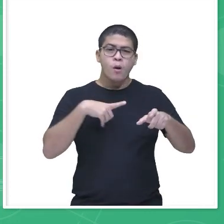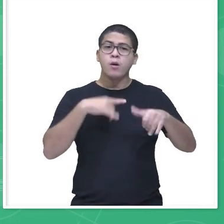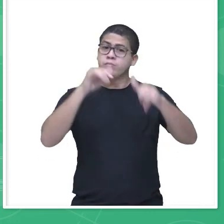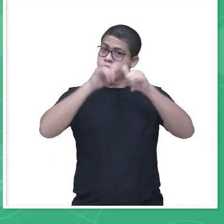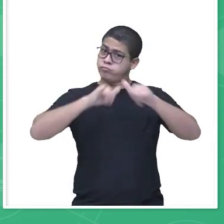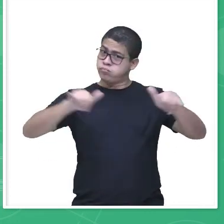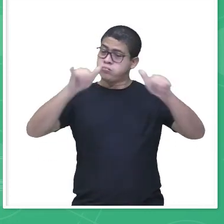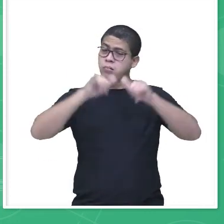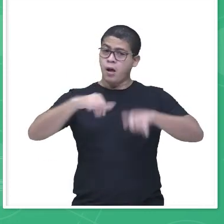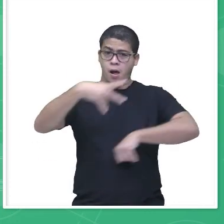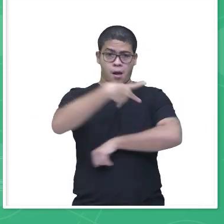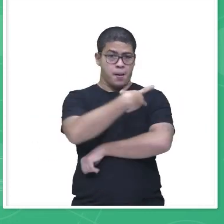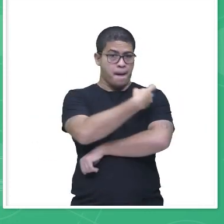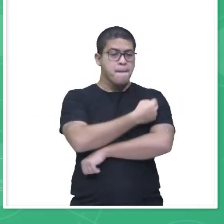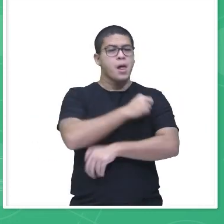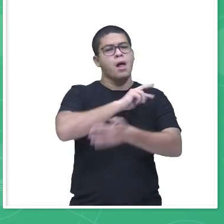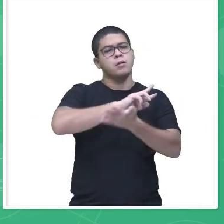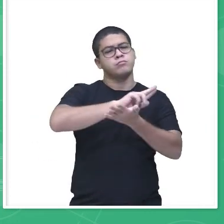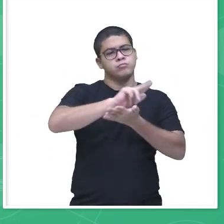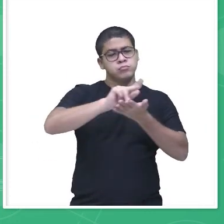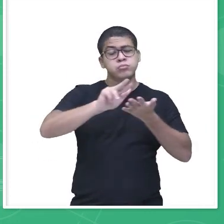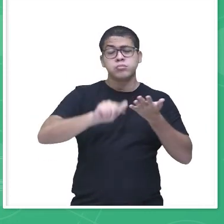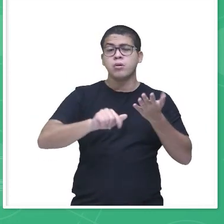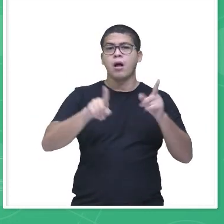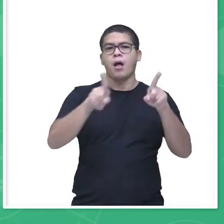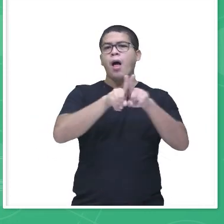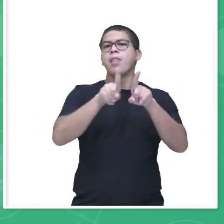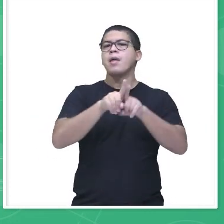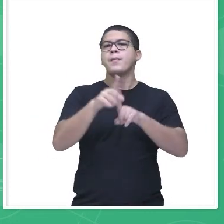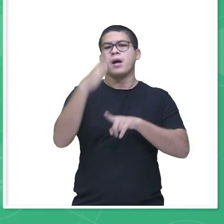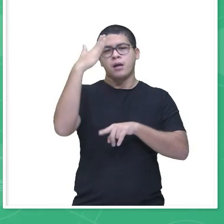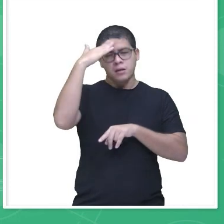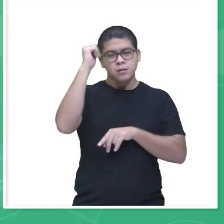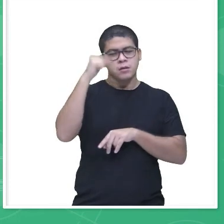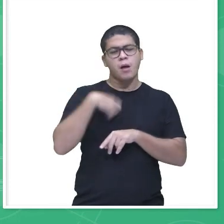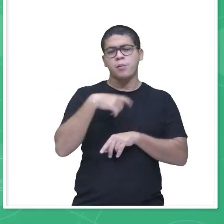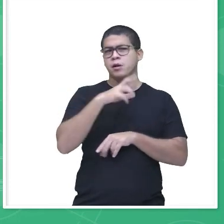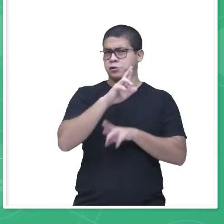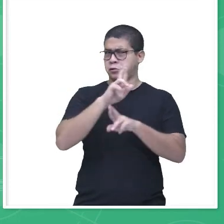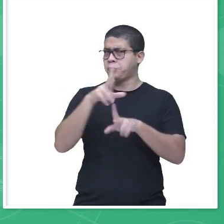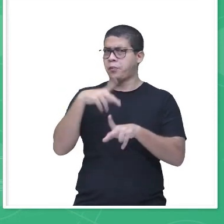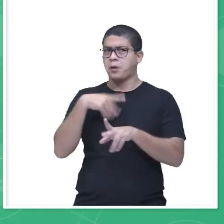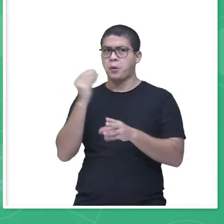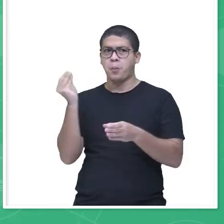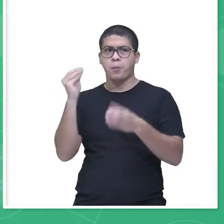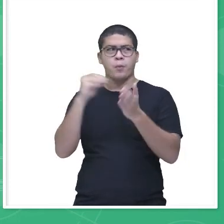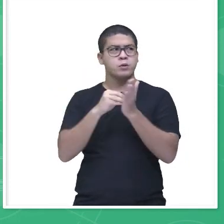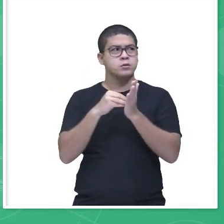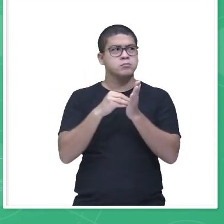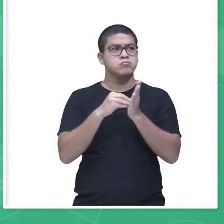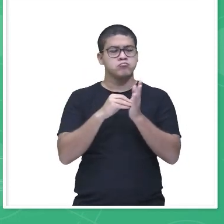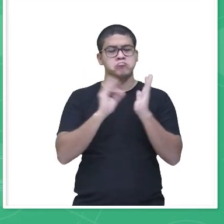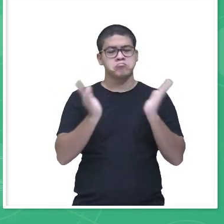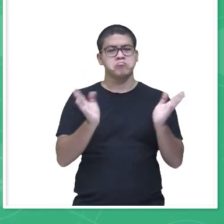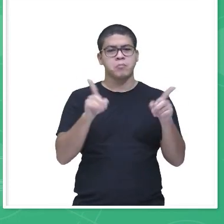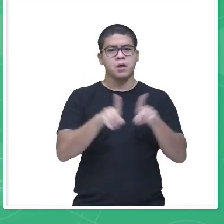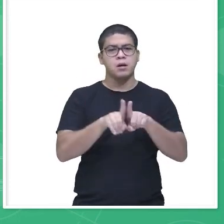vacinação, entre outras que vocês talvez possam ter colocado aí diferente também. Tá bom? Então,